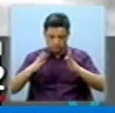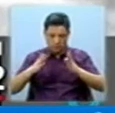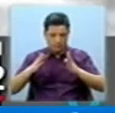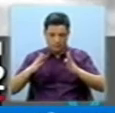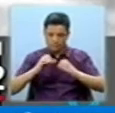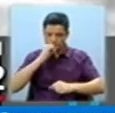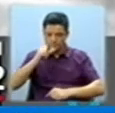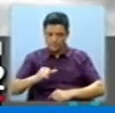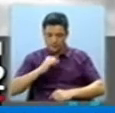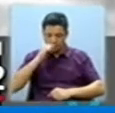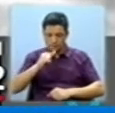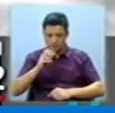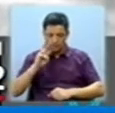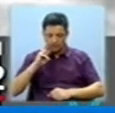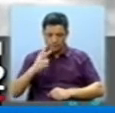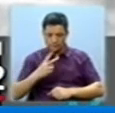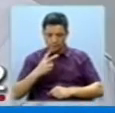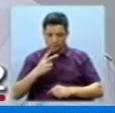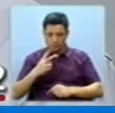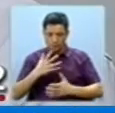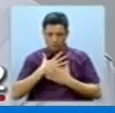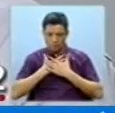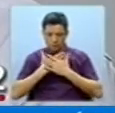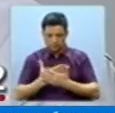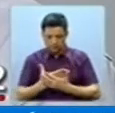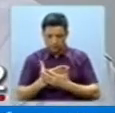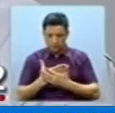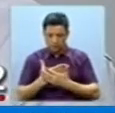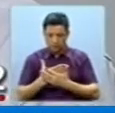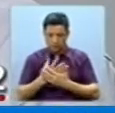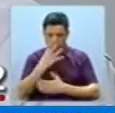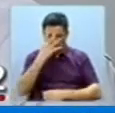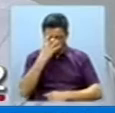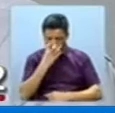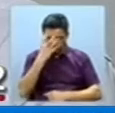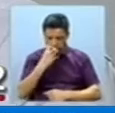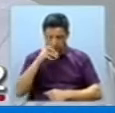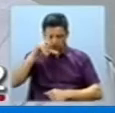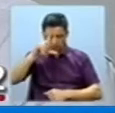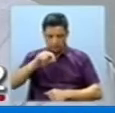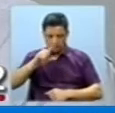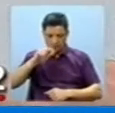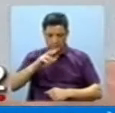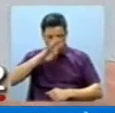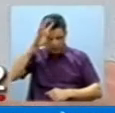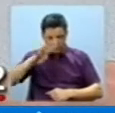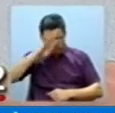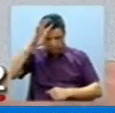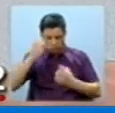tecnologia, conseguimos detectar a fadiga, conseguimos detectar o adormecimento e conseguimos detectar a distração do